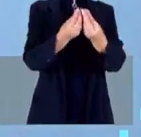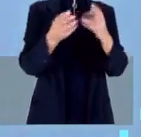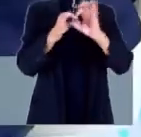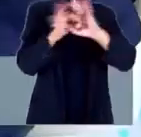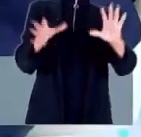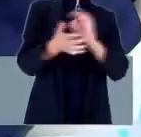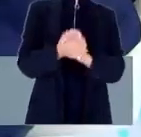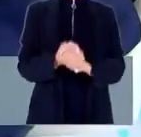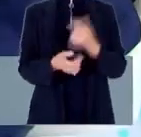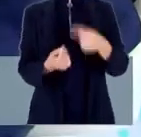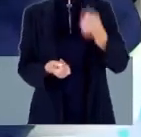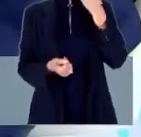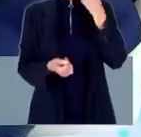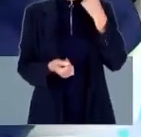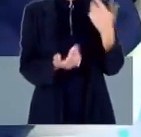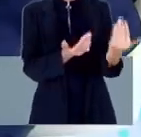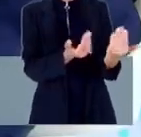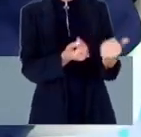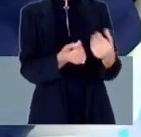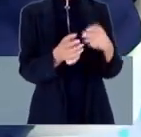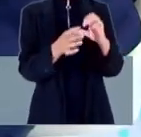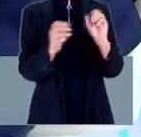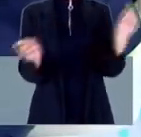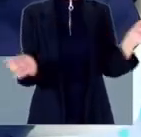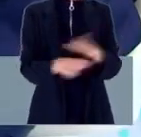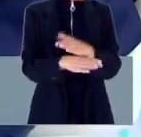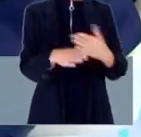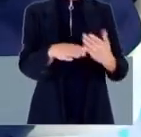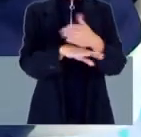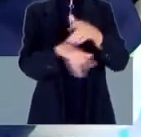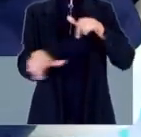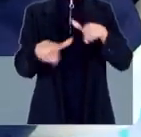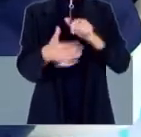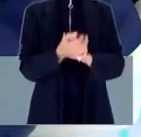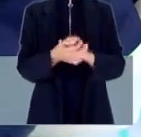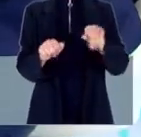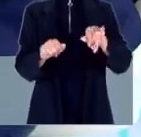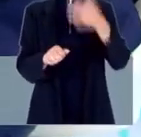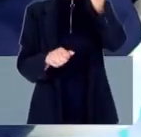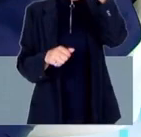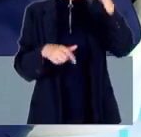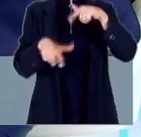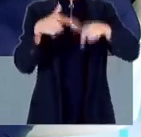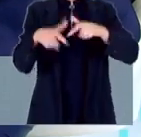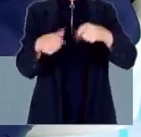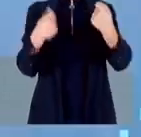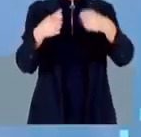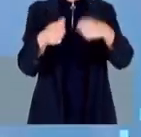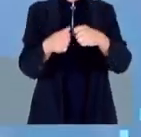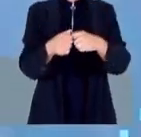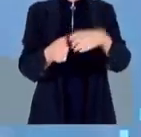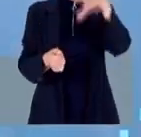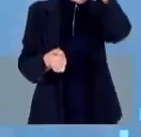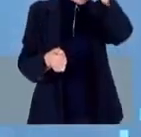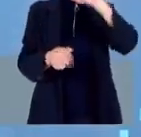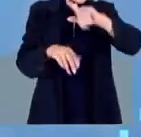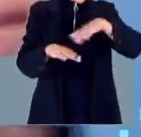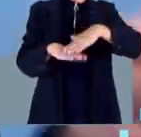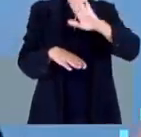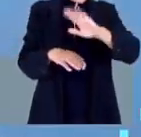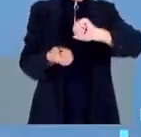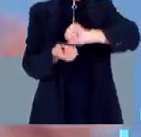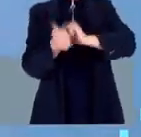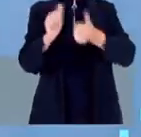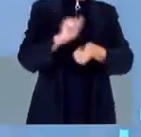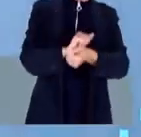ver se esse jovem pode ser qualificado para entrar no mercado de trabalho se o nosso trabalhador precisa ser reciclado para ganhar melhor e